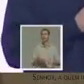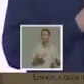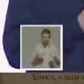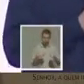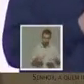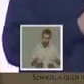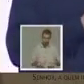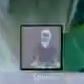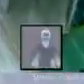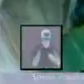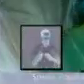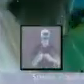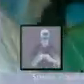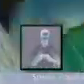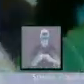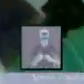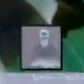mandava o moleco, ele avisava lá.